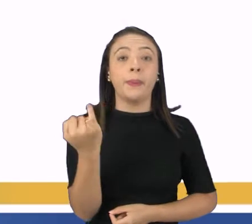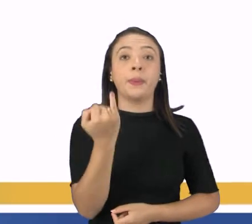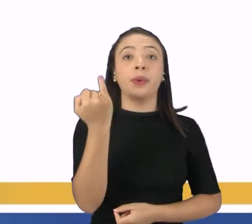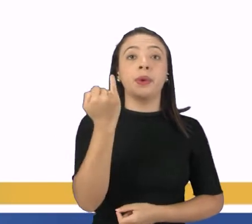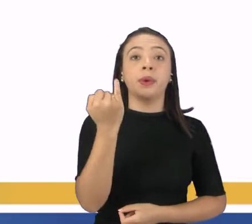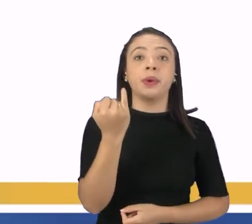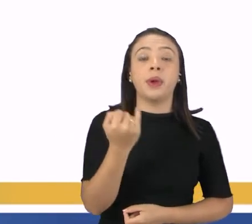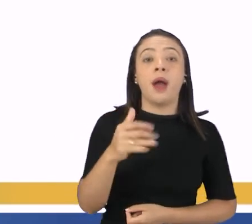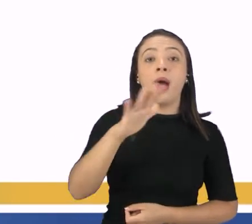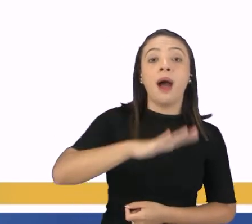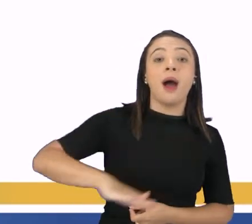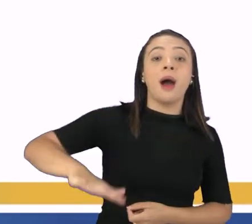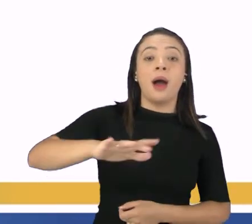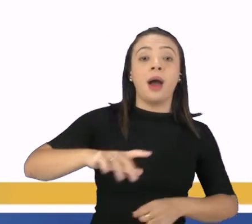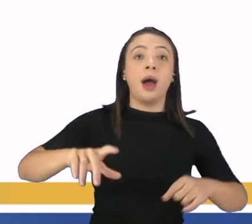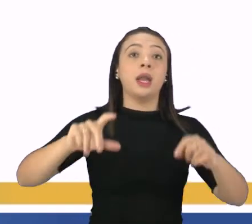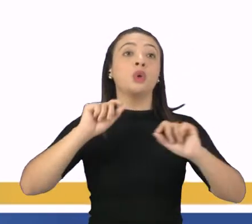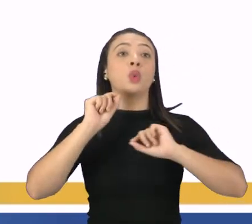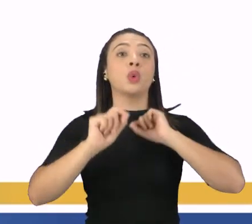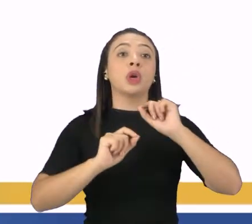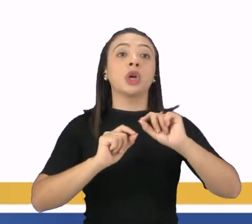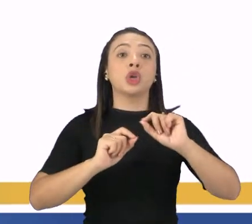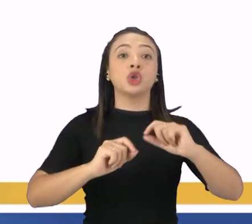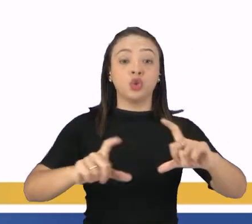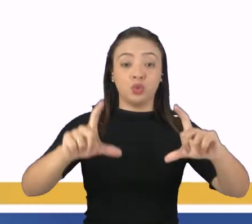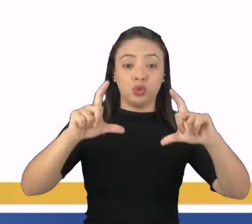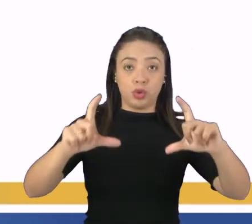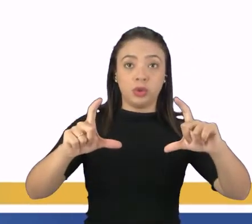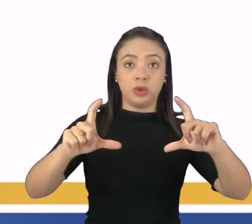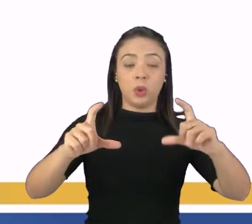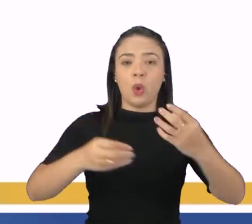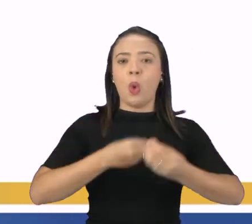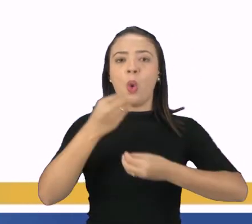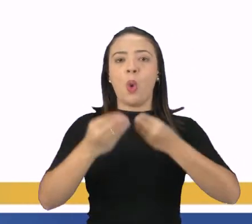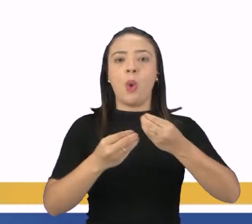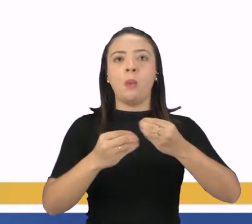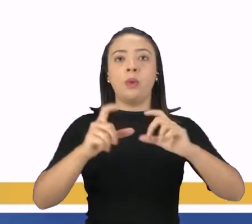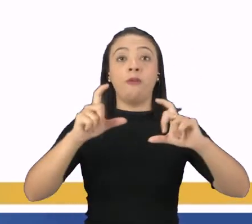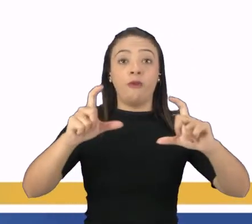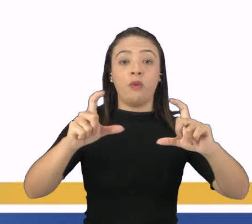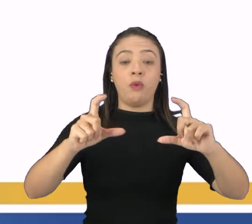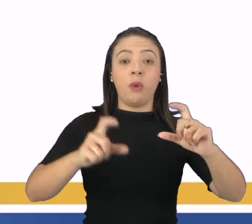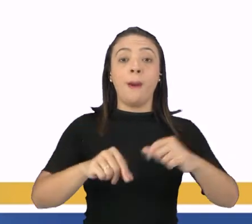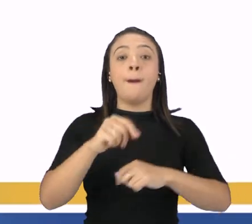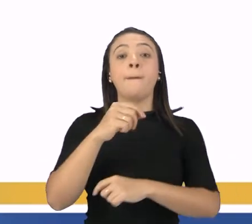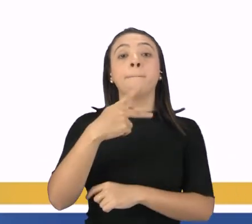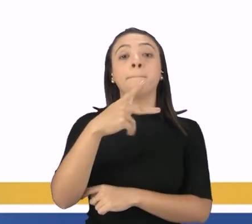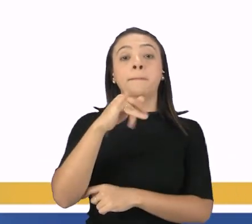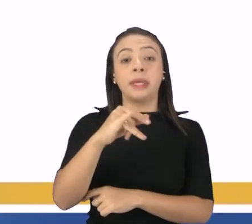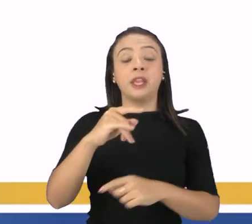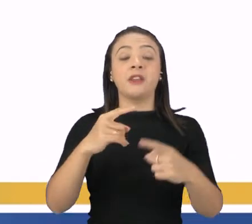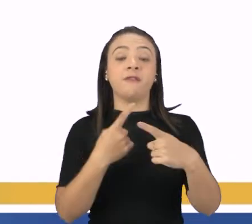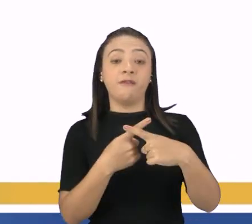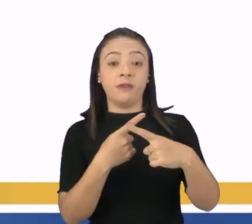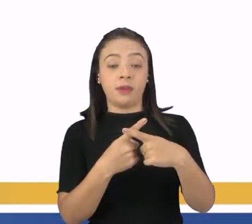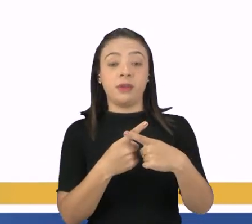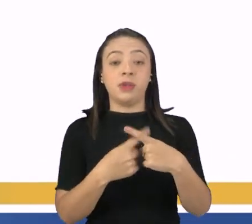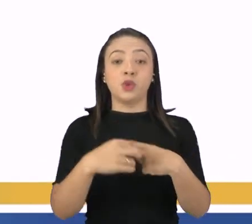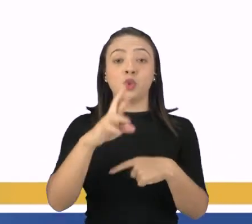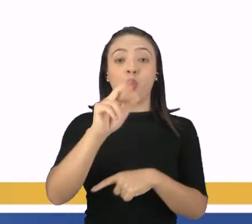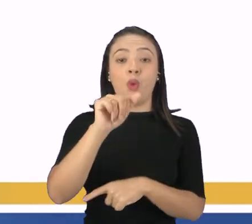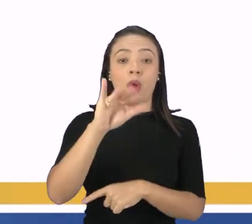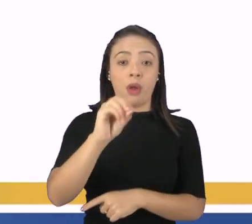a área de um círculo é dada por π vezes o raio deste círculo ao quadrado. Então vamos para o